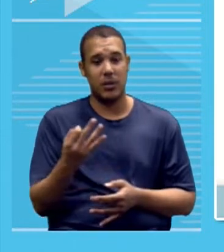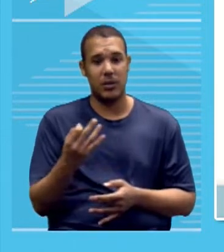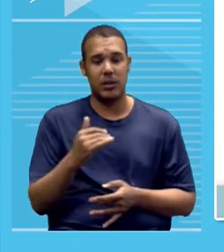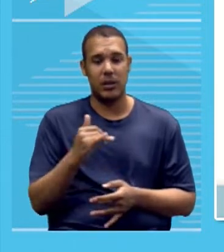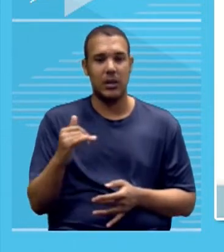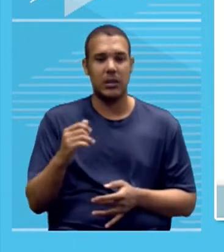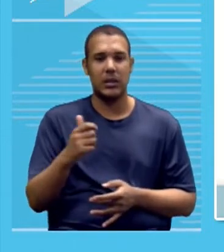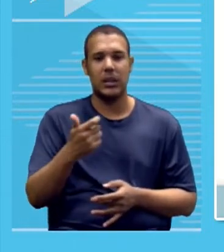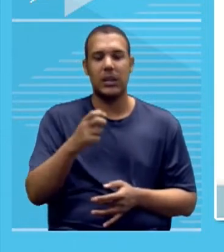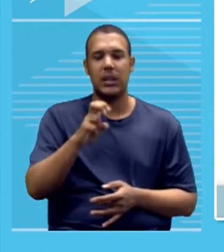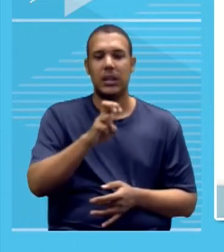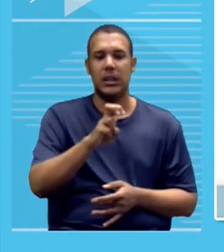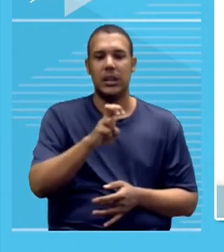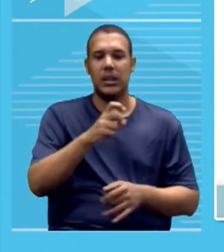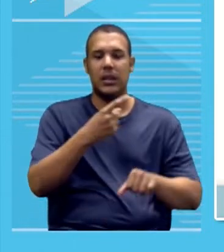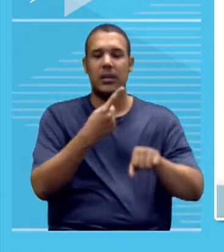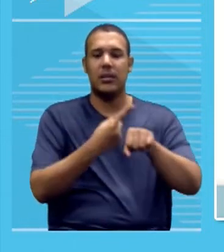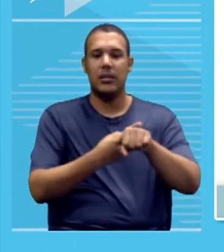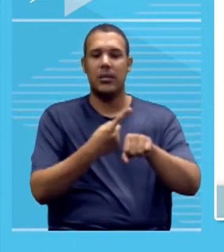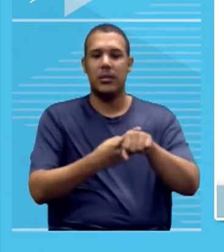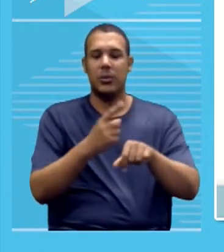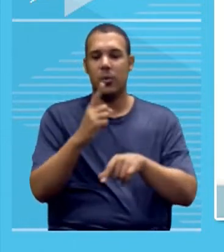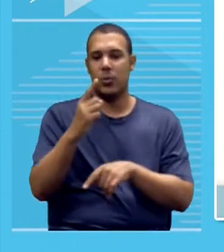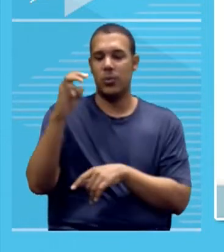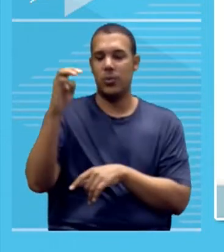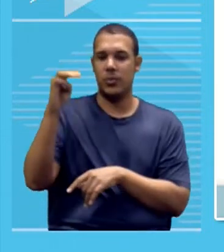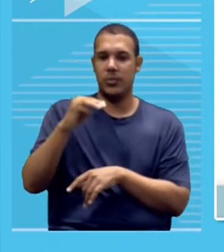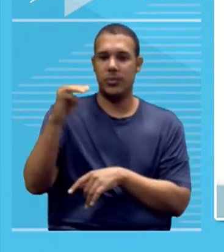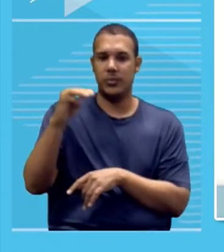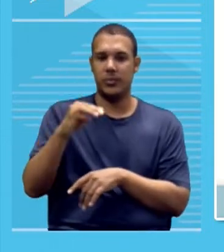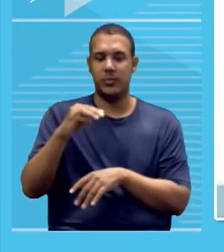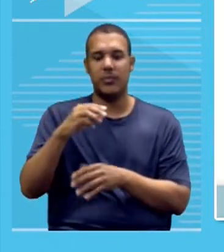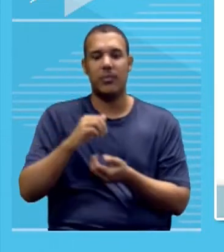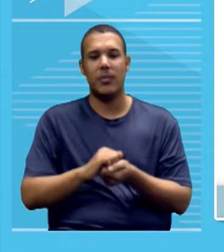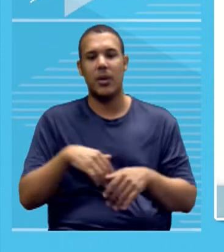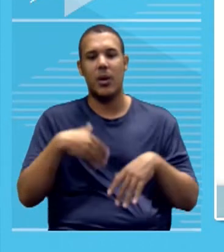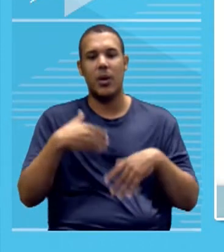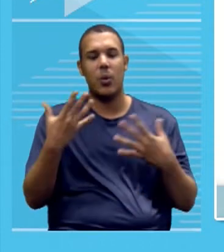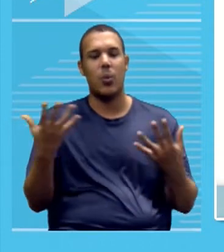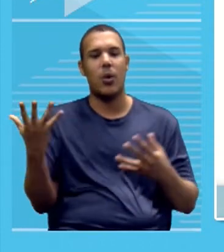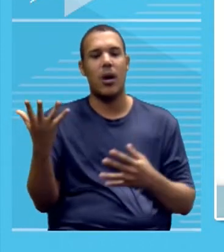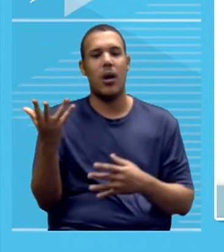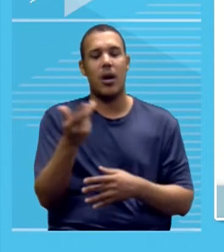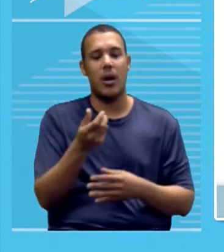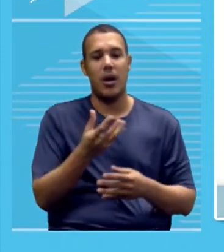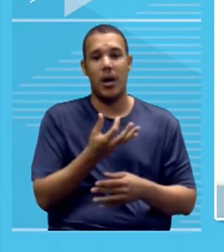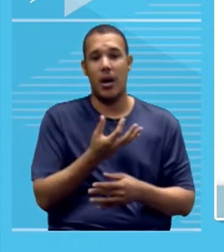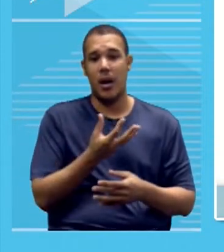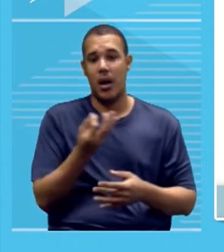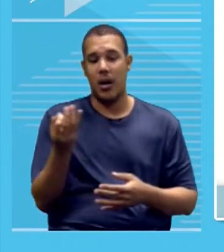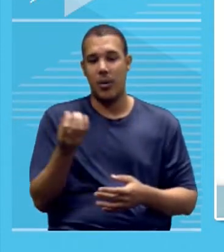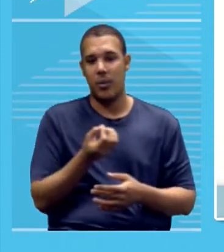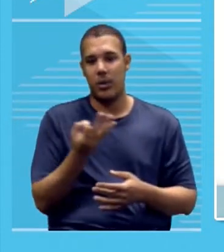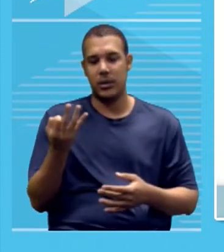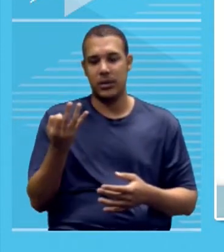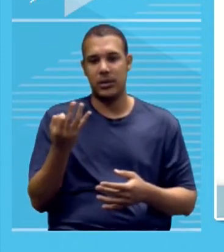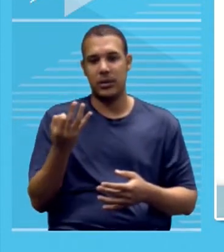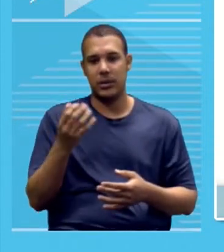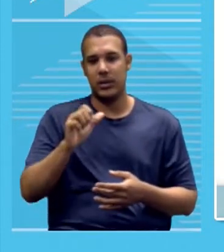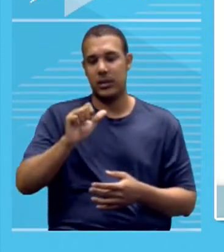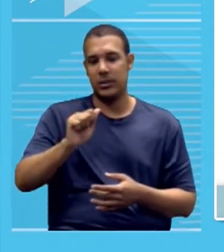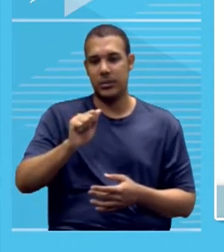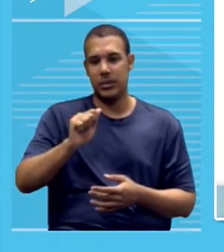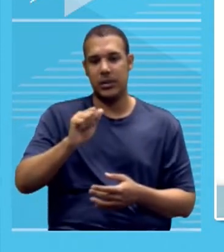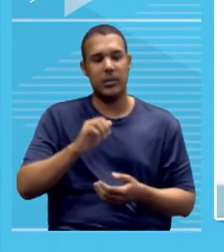coulombs. Tem um intervalo de tempo de 1 minuto. Qual seria a quantidade de amperes desse condutor?